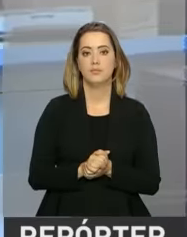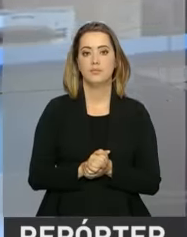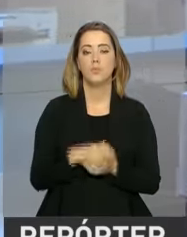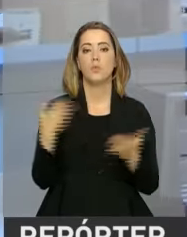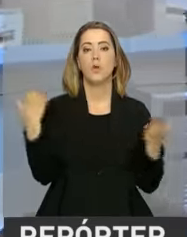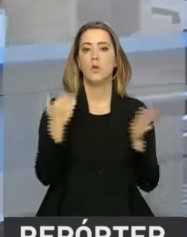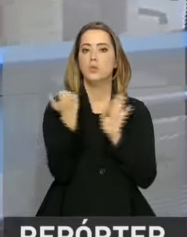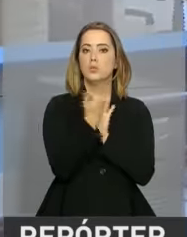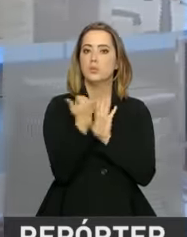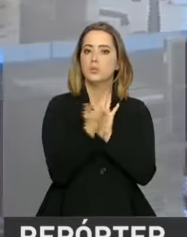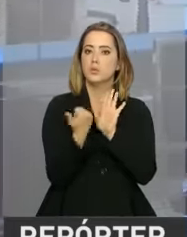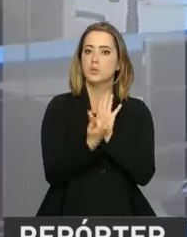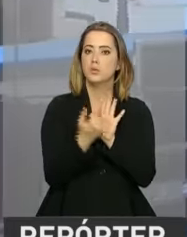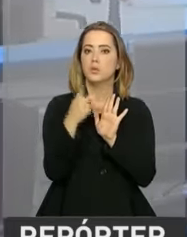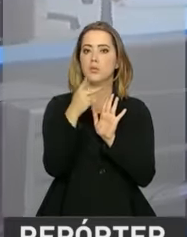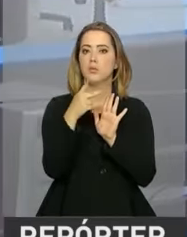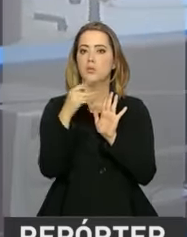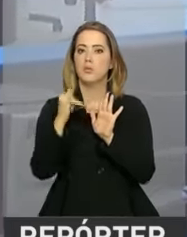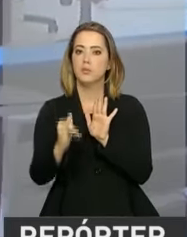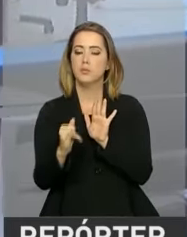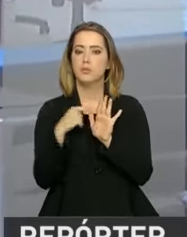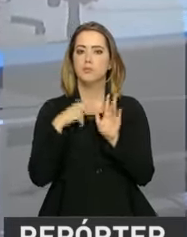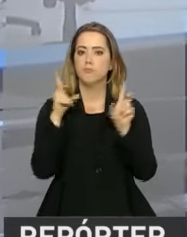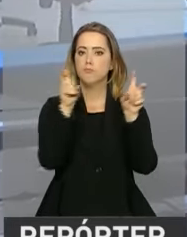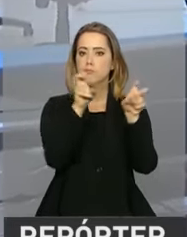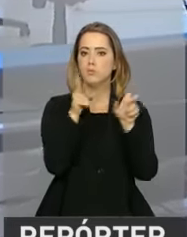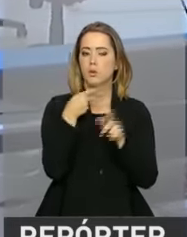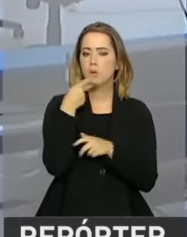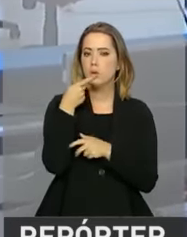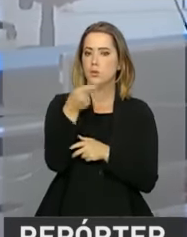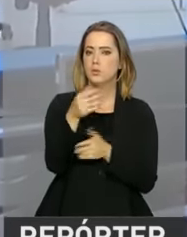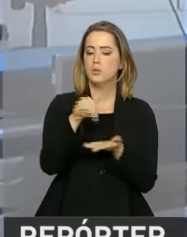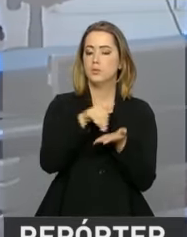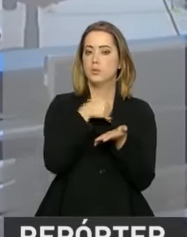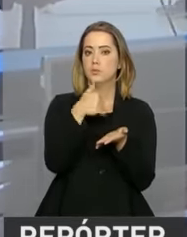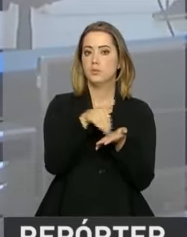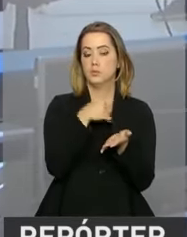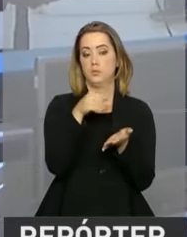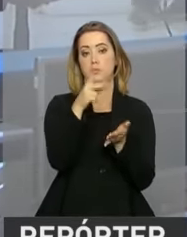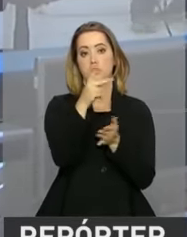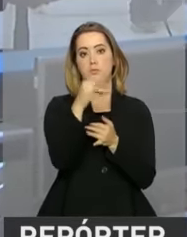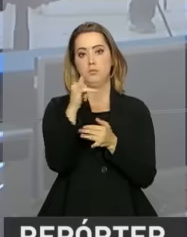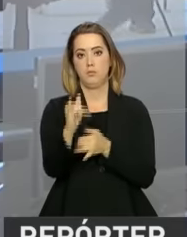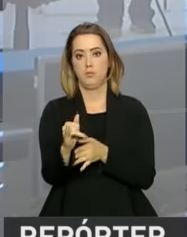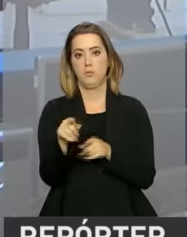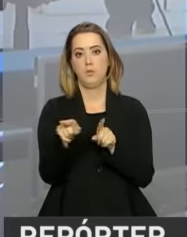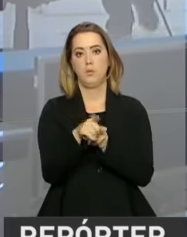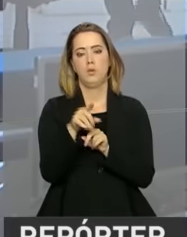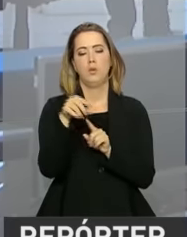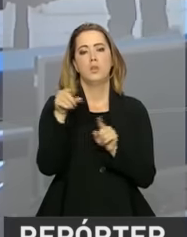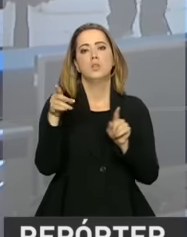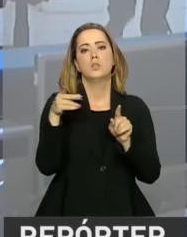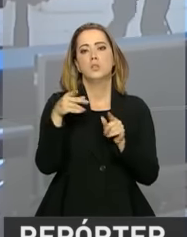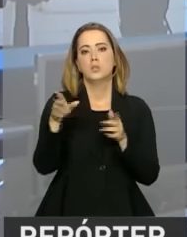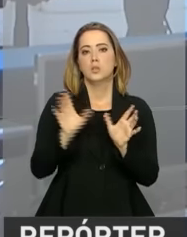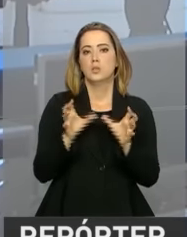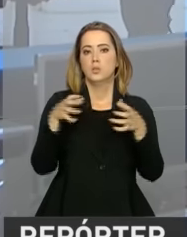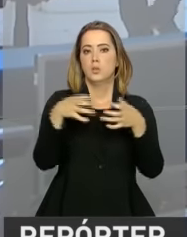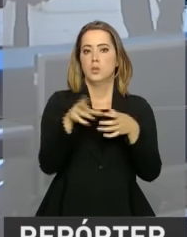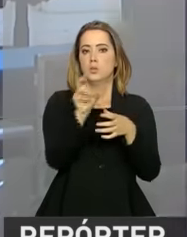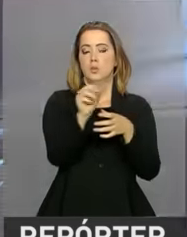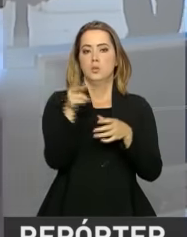o programa de parcerias de investimentos o PPI foi o tema da fala do secretário executivo do programa Moreira Franco no fórum da Revista